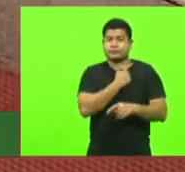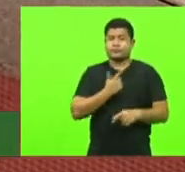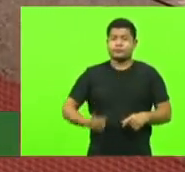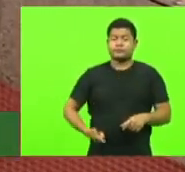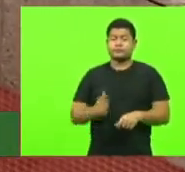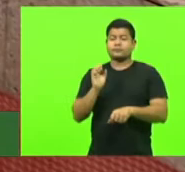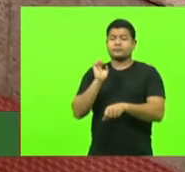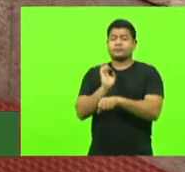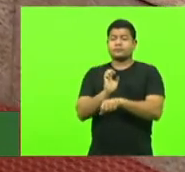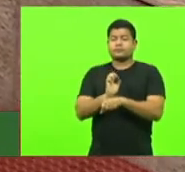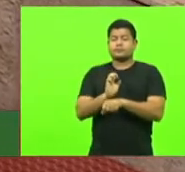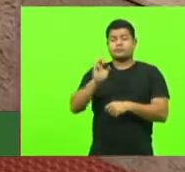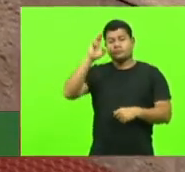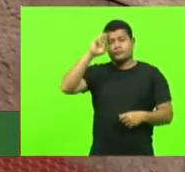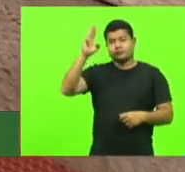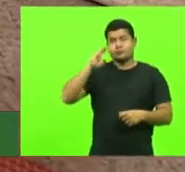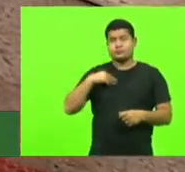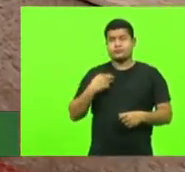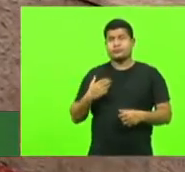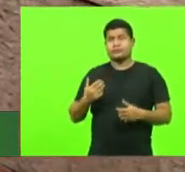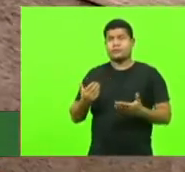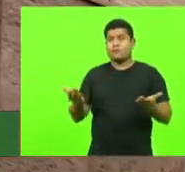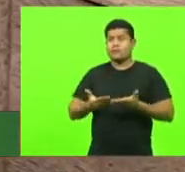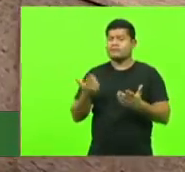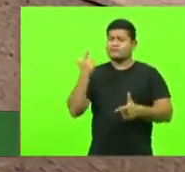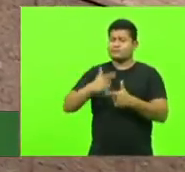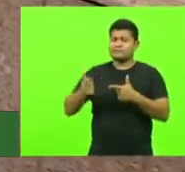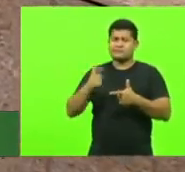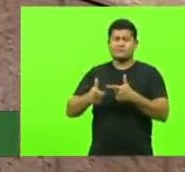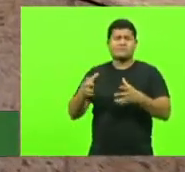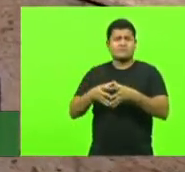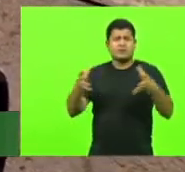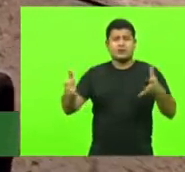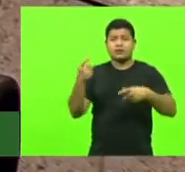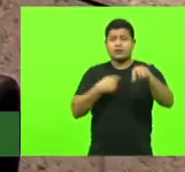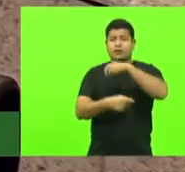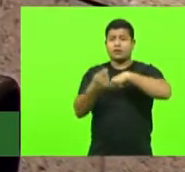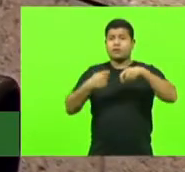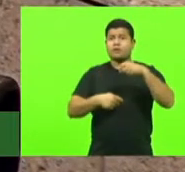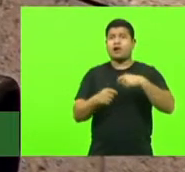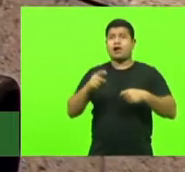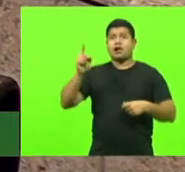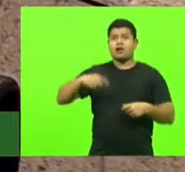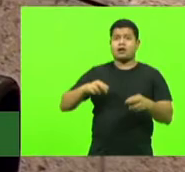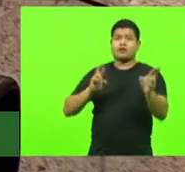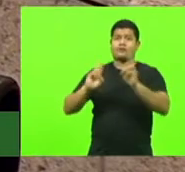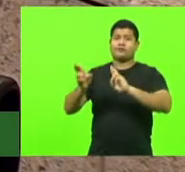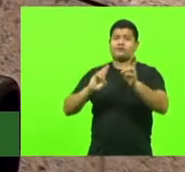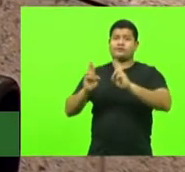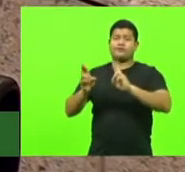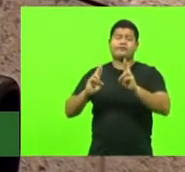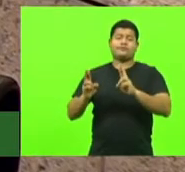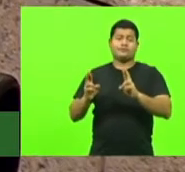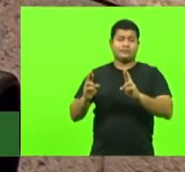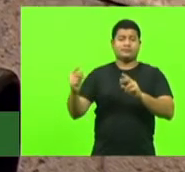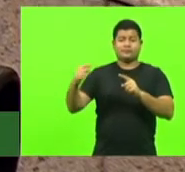ato. Hoje, o maior problema da economia catarinense chama-se rodovia. De